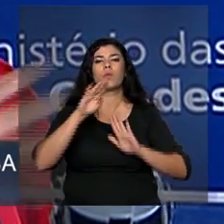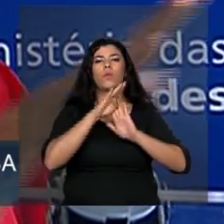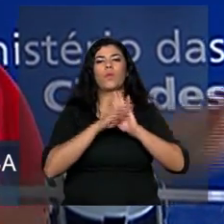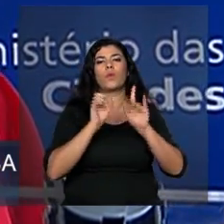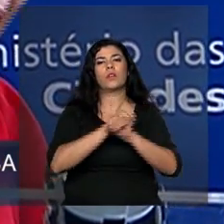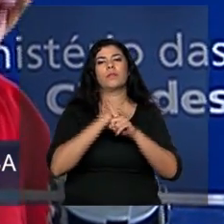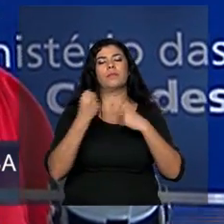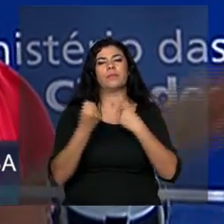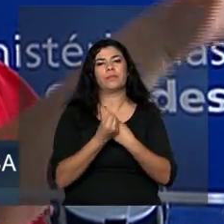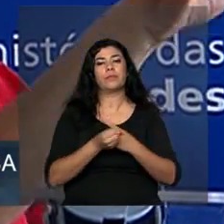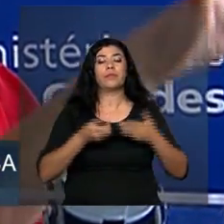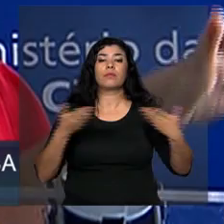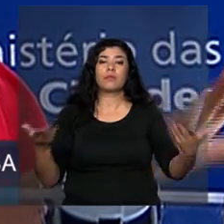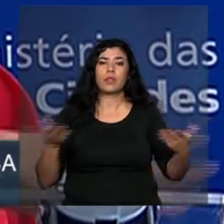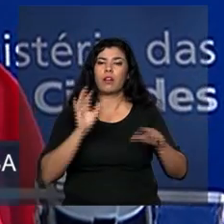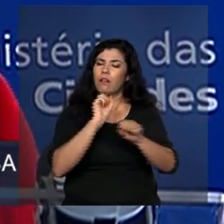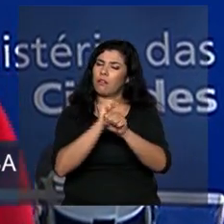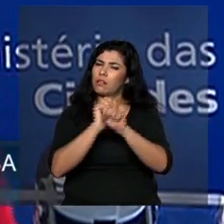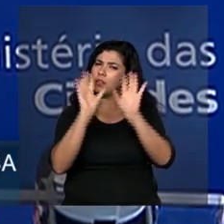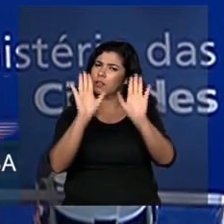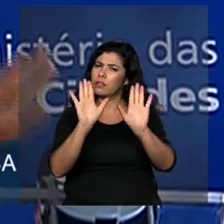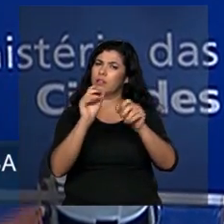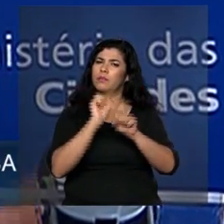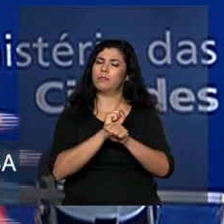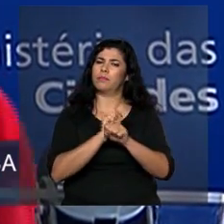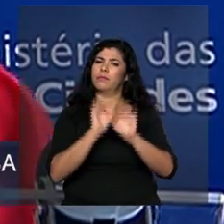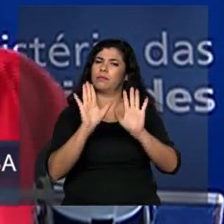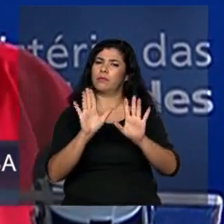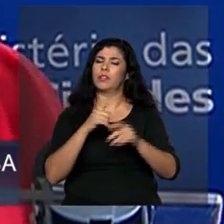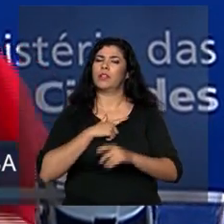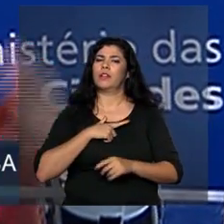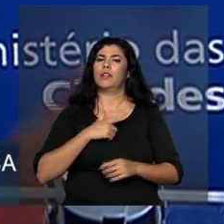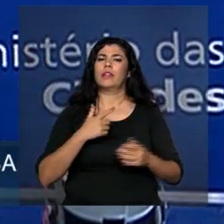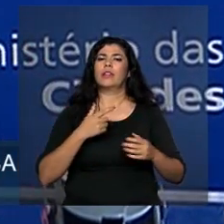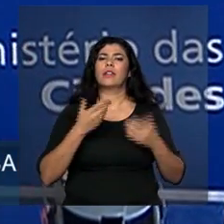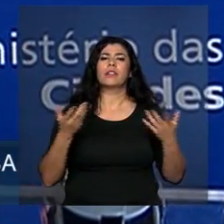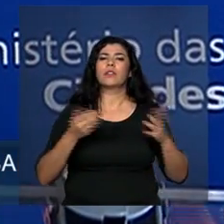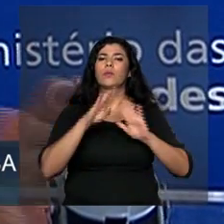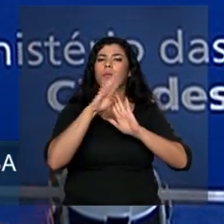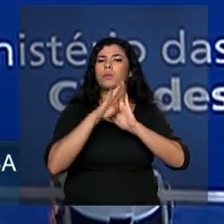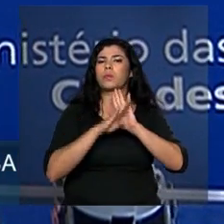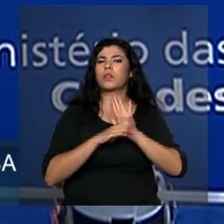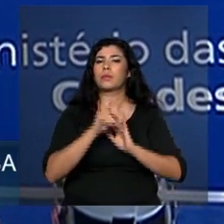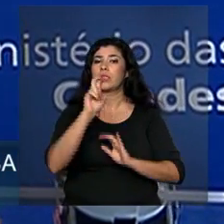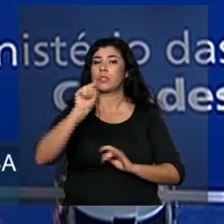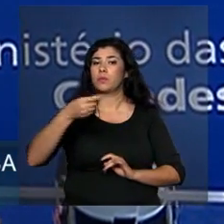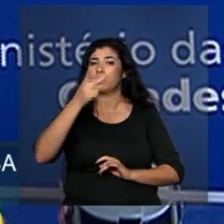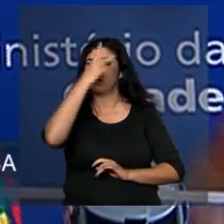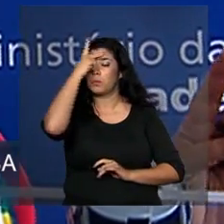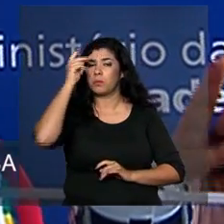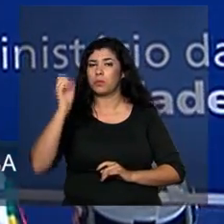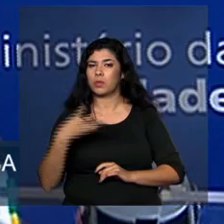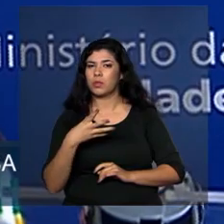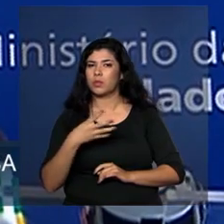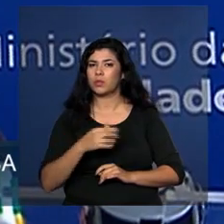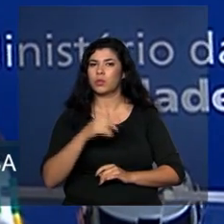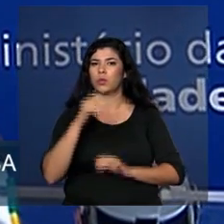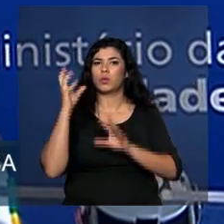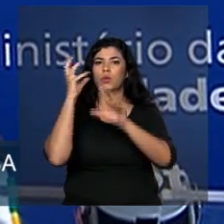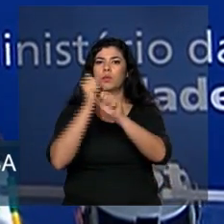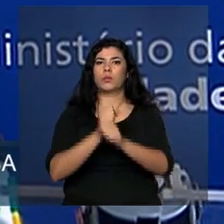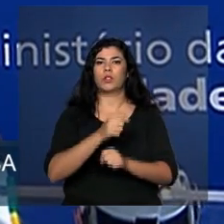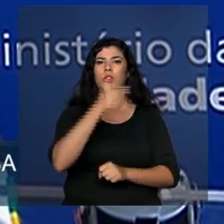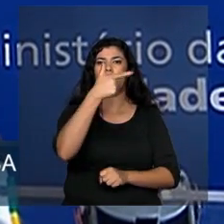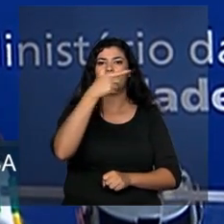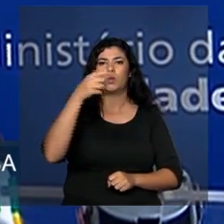sociais. Aí deve só um pouquinho, deve-se... Não, programa para 5 mil pessoas com 200 milhões não